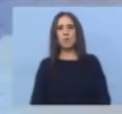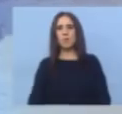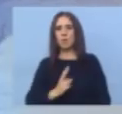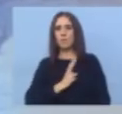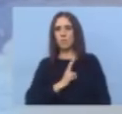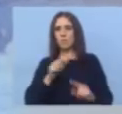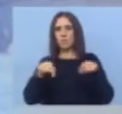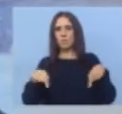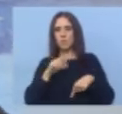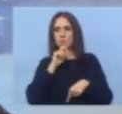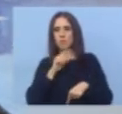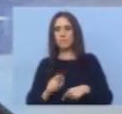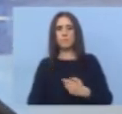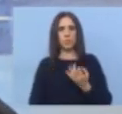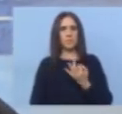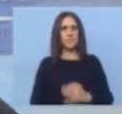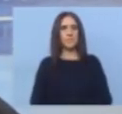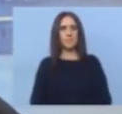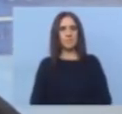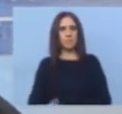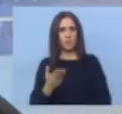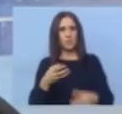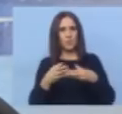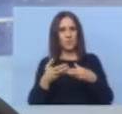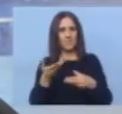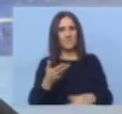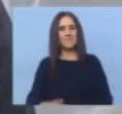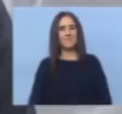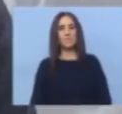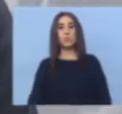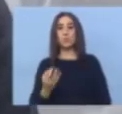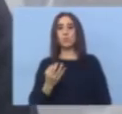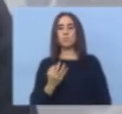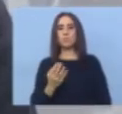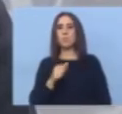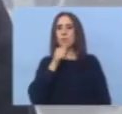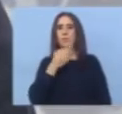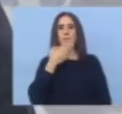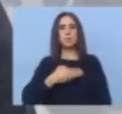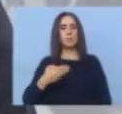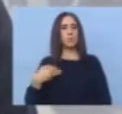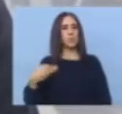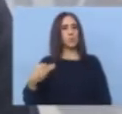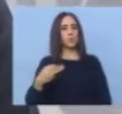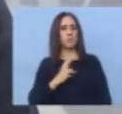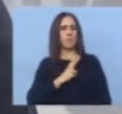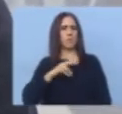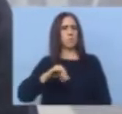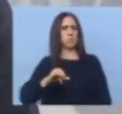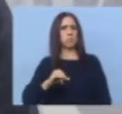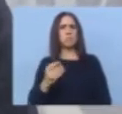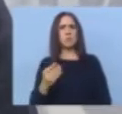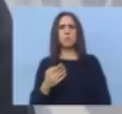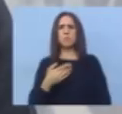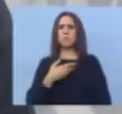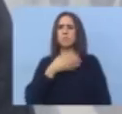faculdade para o vosso núcleo? Sim, sim. Procuramos também, rezamos os textos todas as semanas lá no meio da faculdade e damos